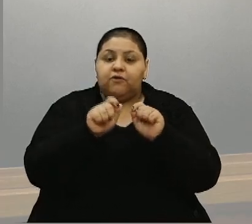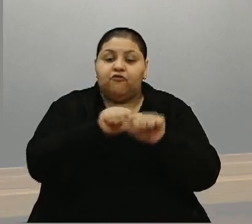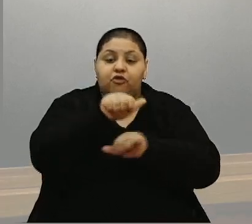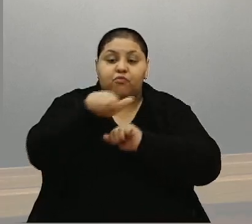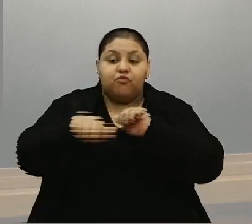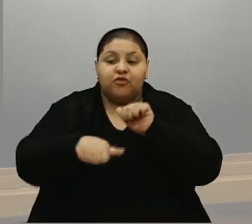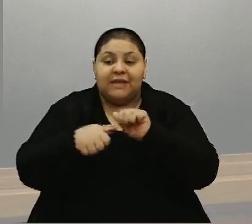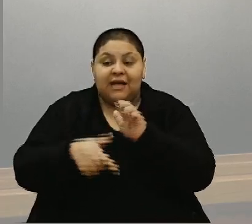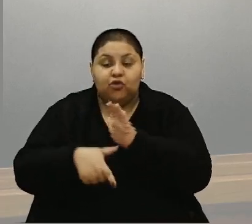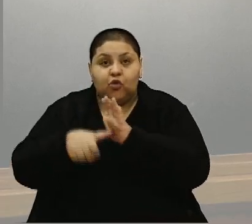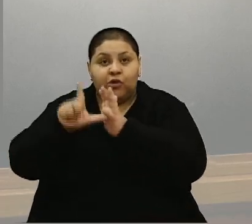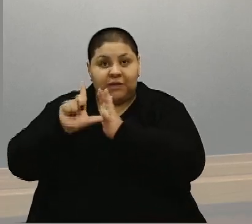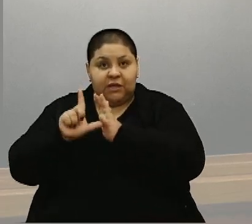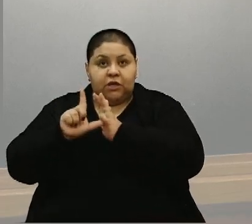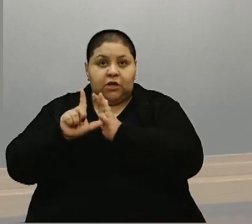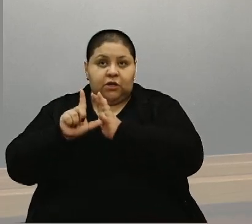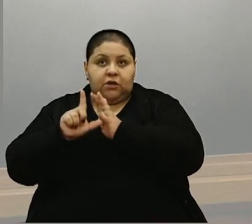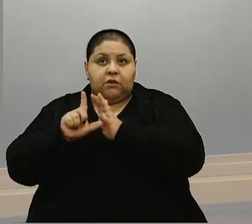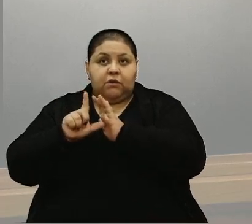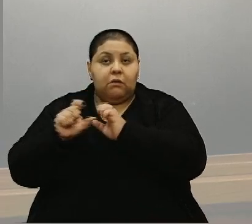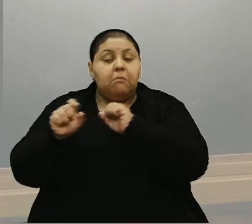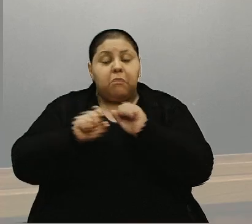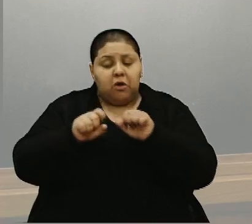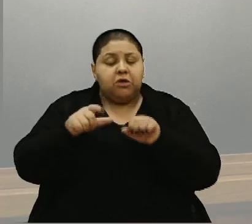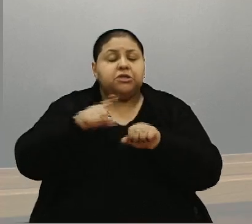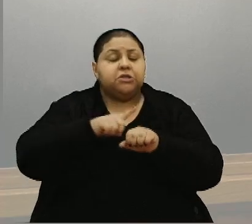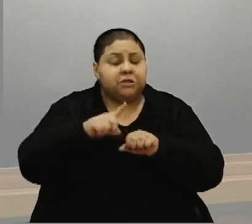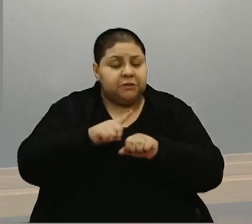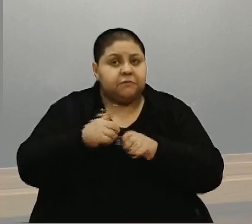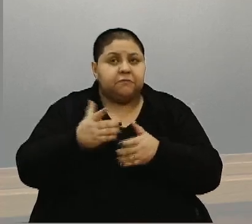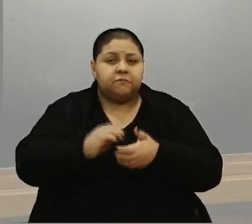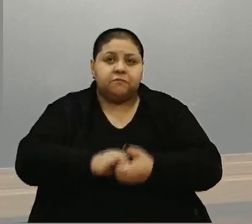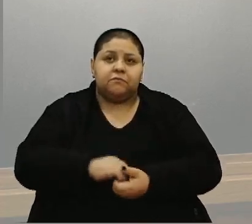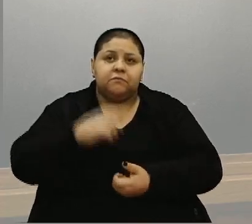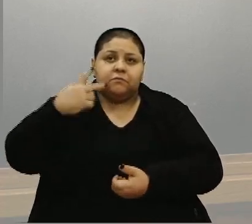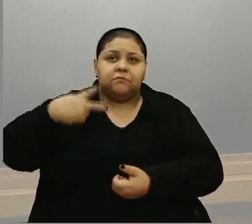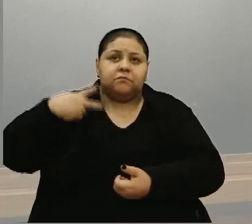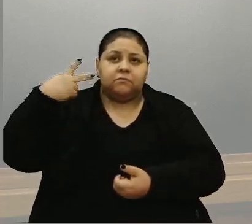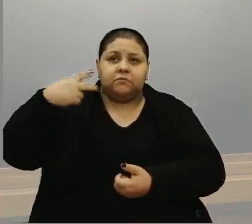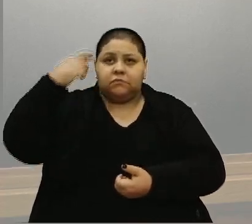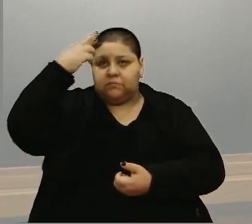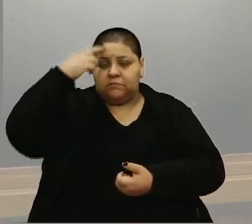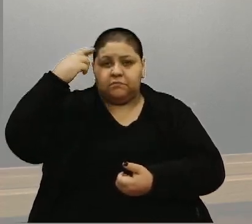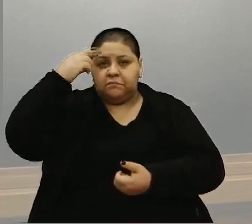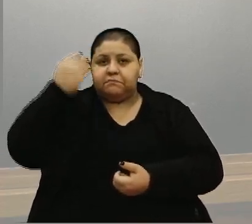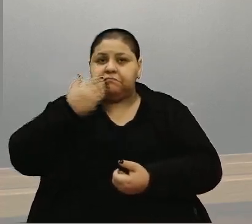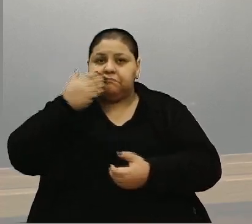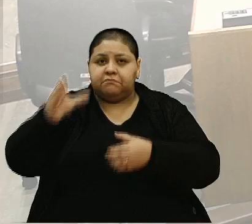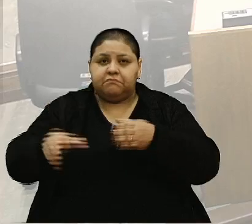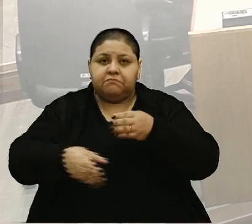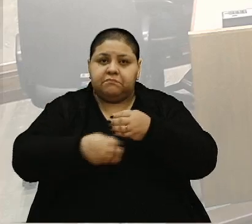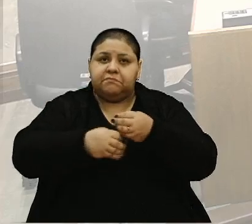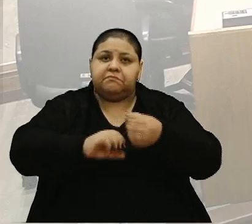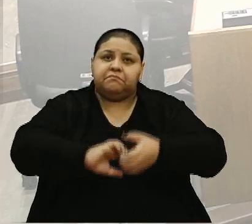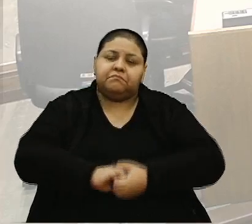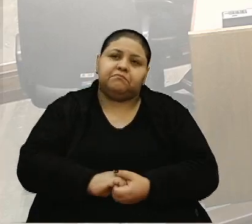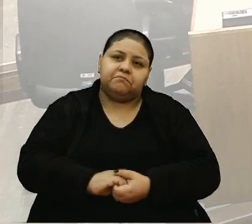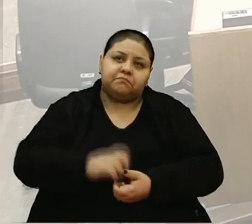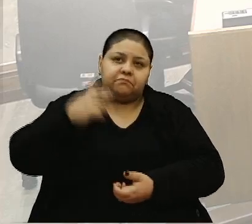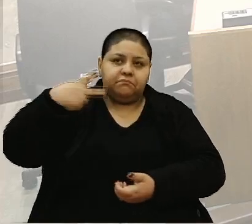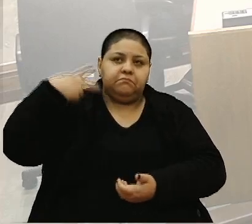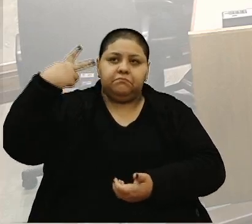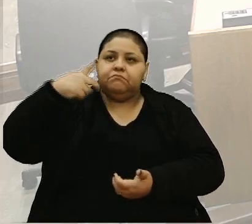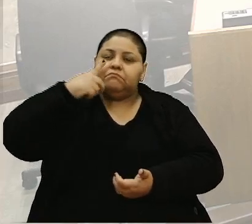ou contradiz ou complementa, pode haver. O vereador Rafael tinha pedido uma parte, depois eu... Bom, vereadora